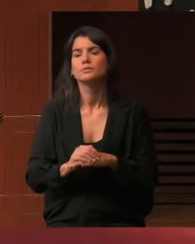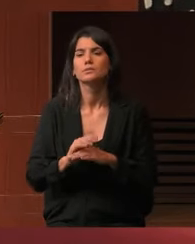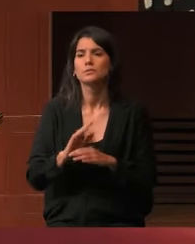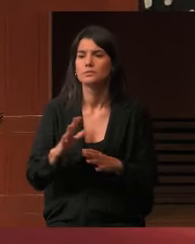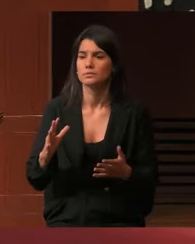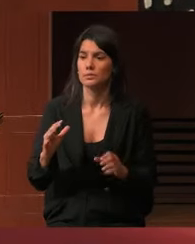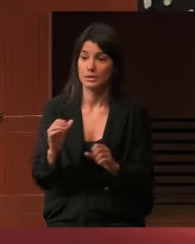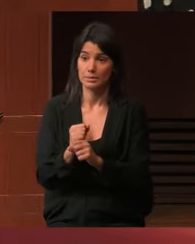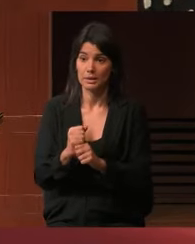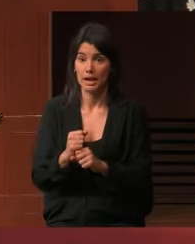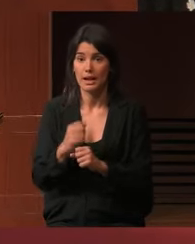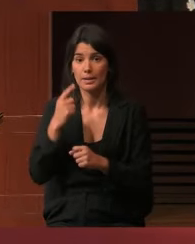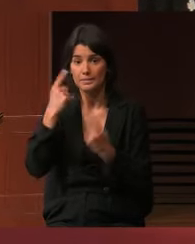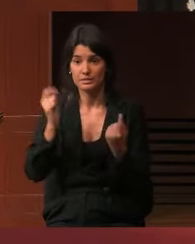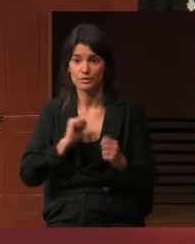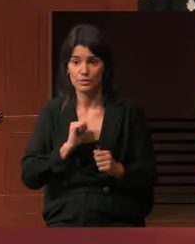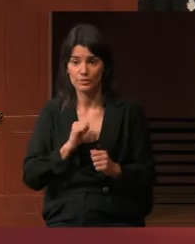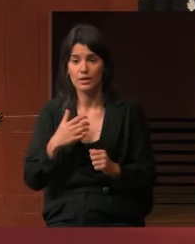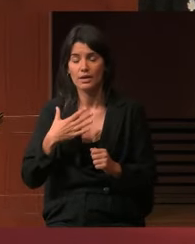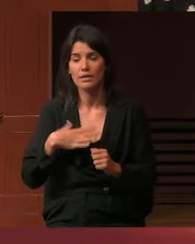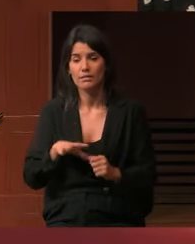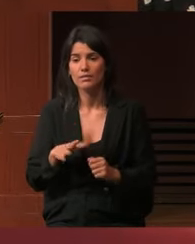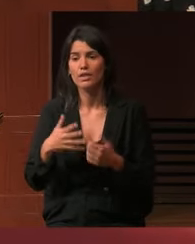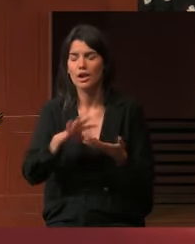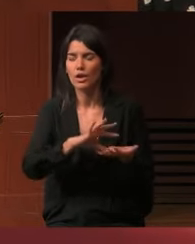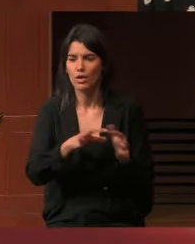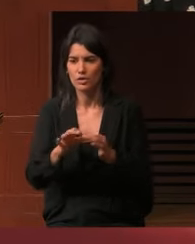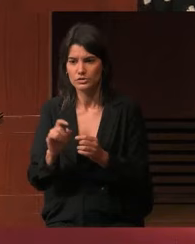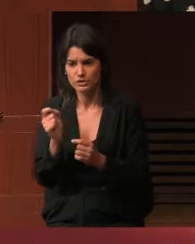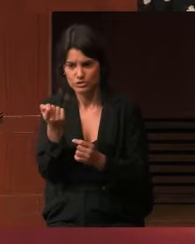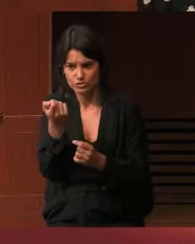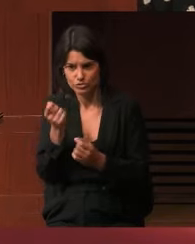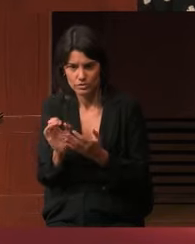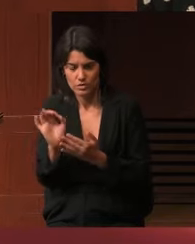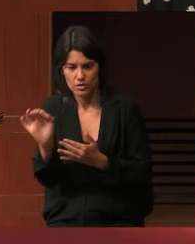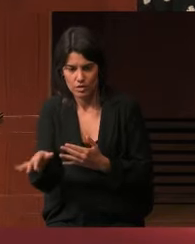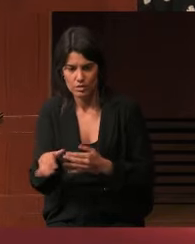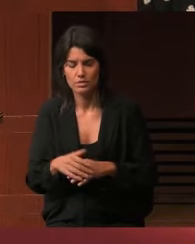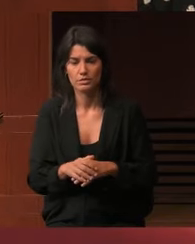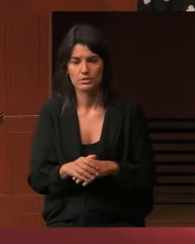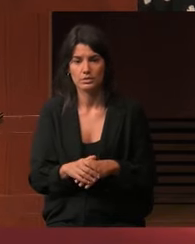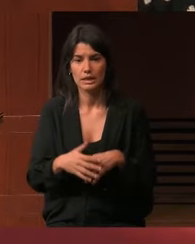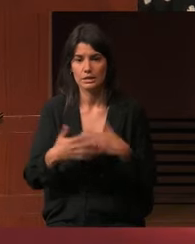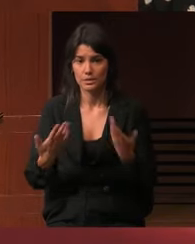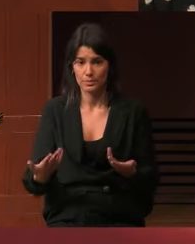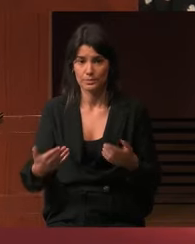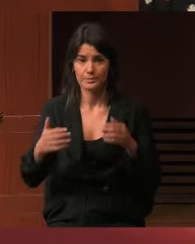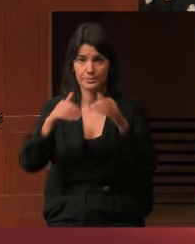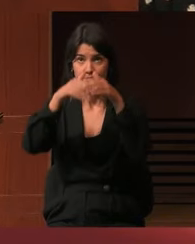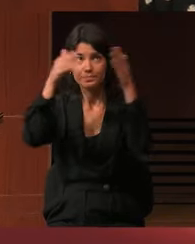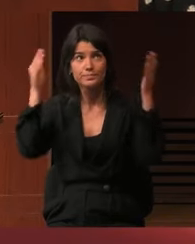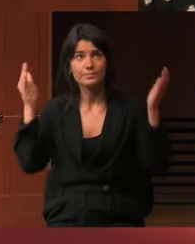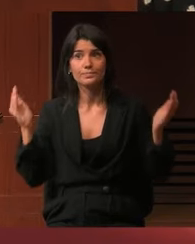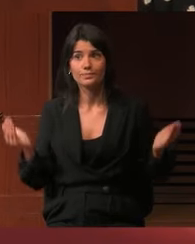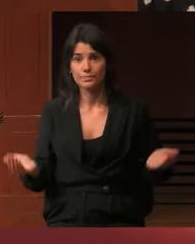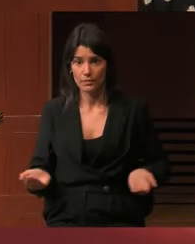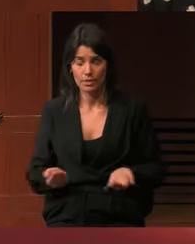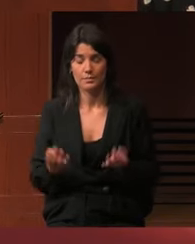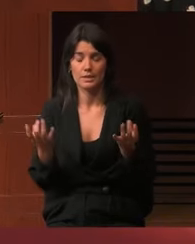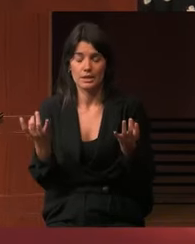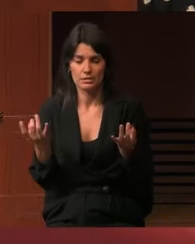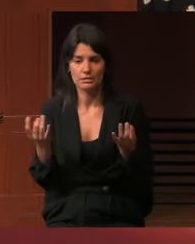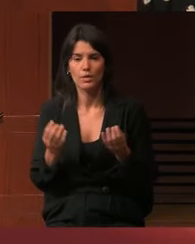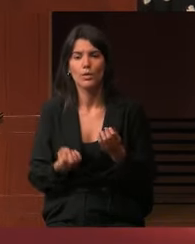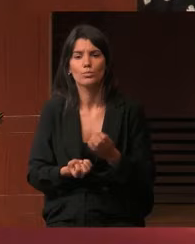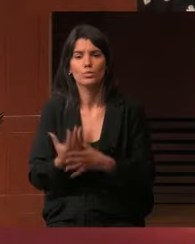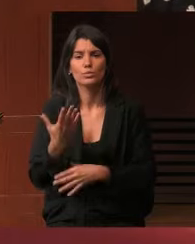minha breve apresentação, queria colocar um grão de areia nesta lógica. Enquanto o dispositivo de meditação, o ninho produz